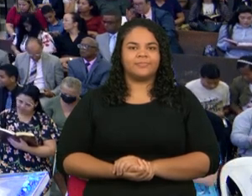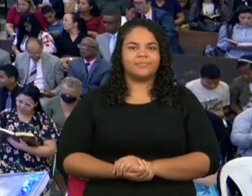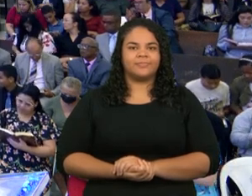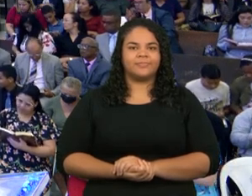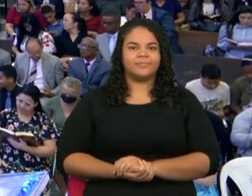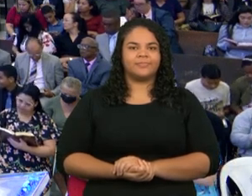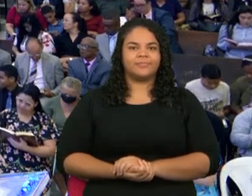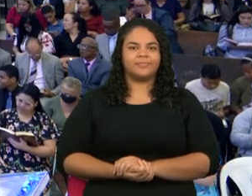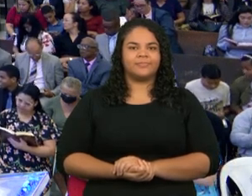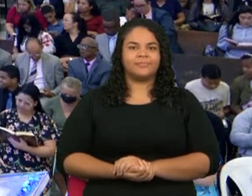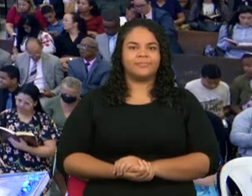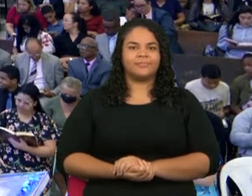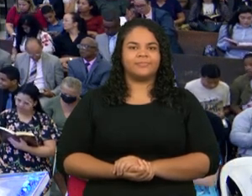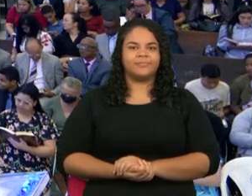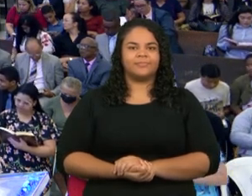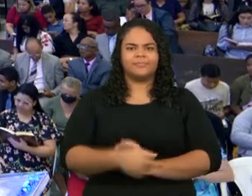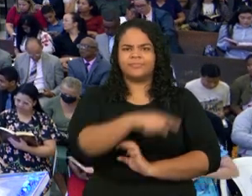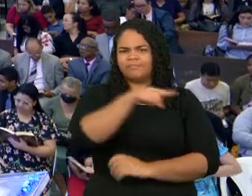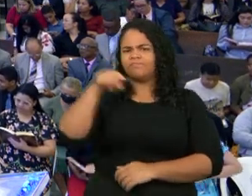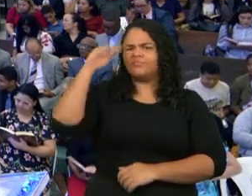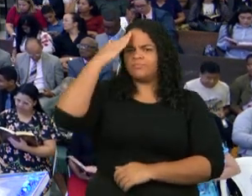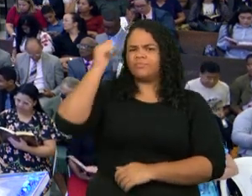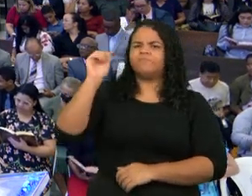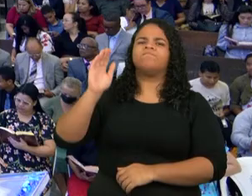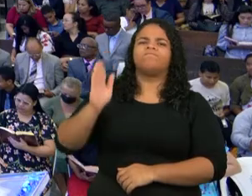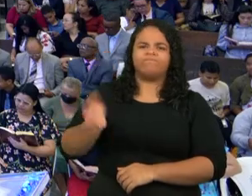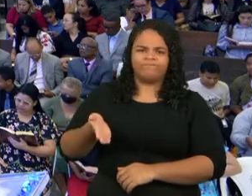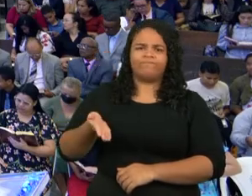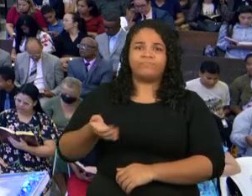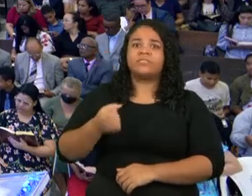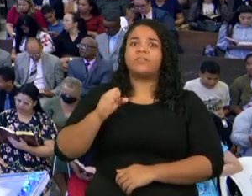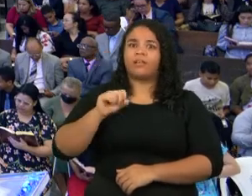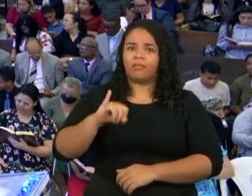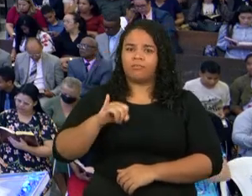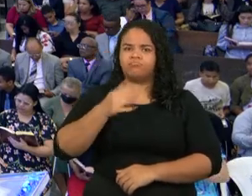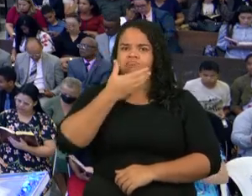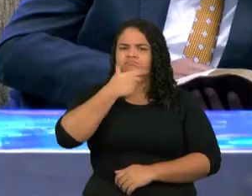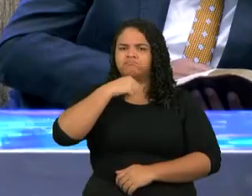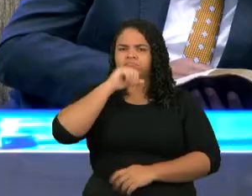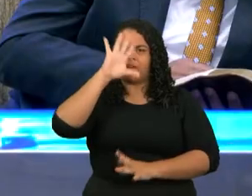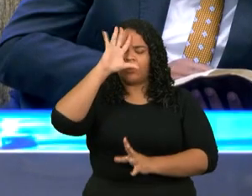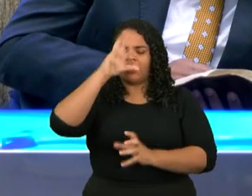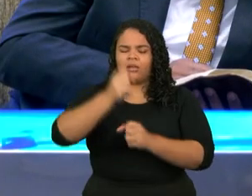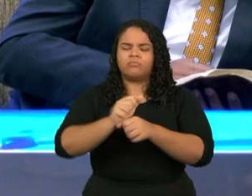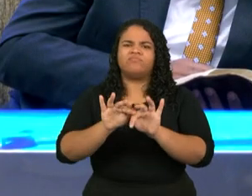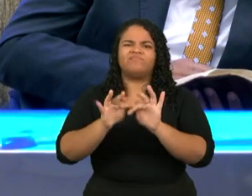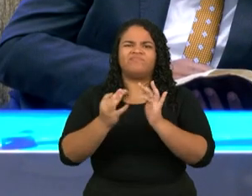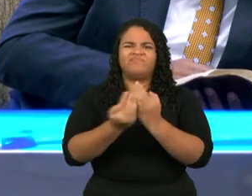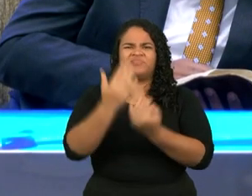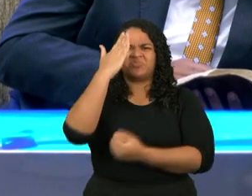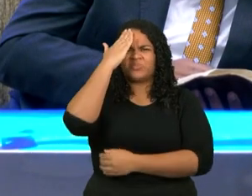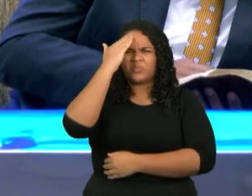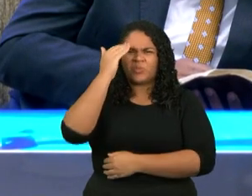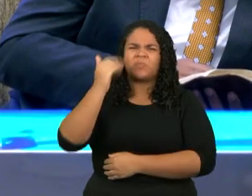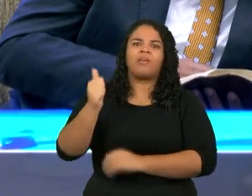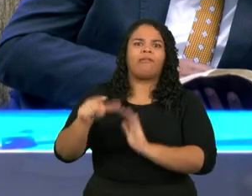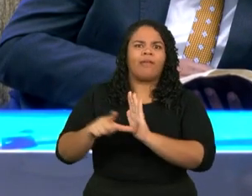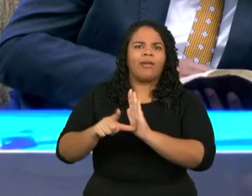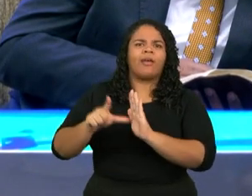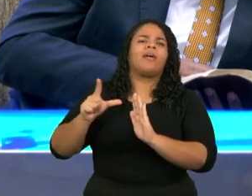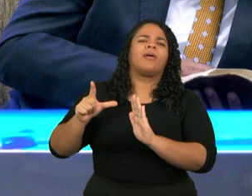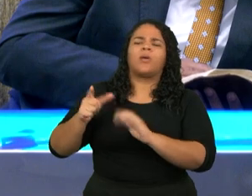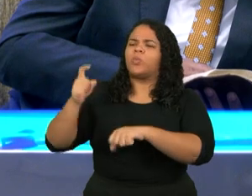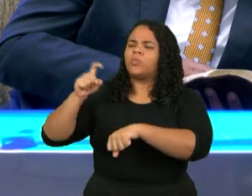nos diz saber porém isto se o pai de família soubesse a que hora havia de vir o